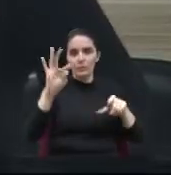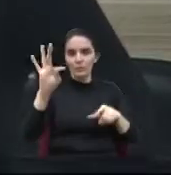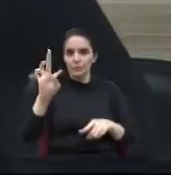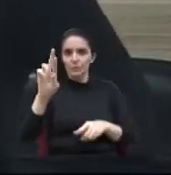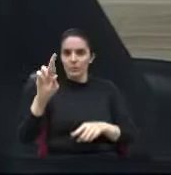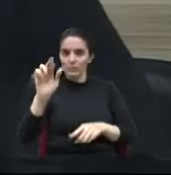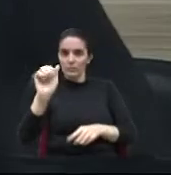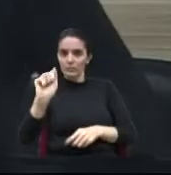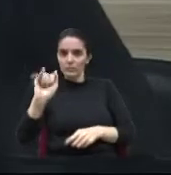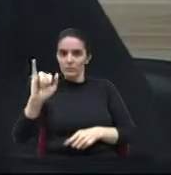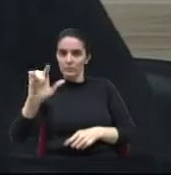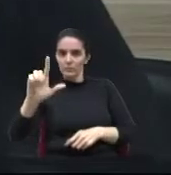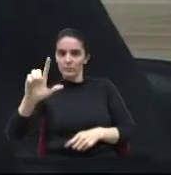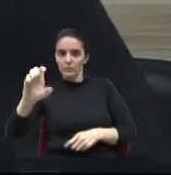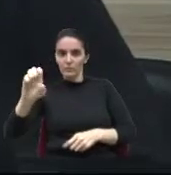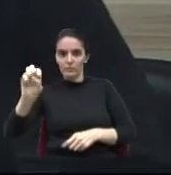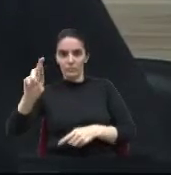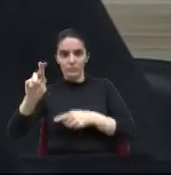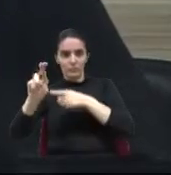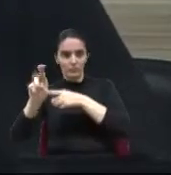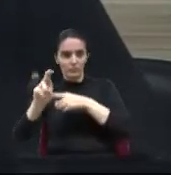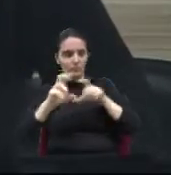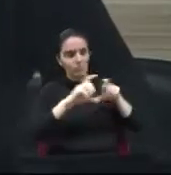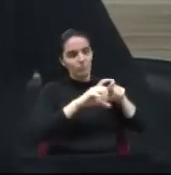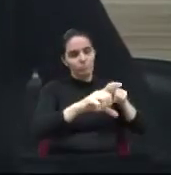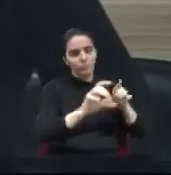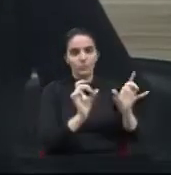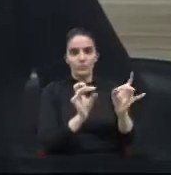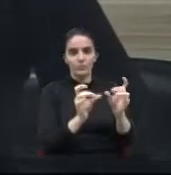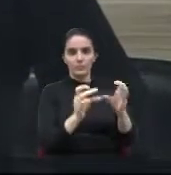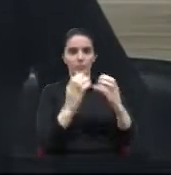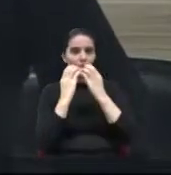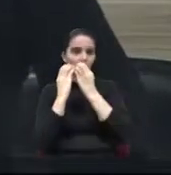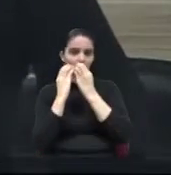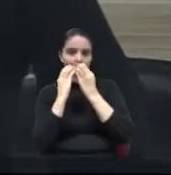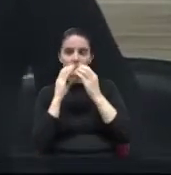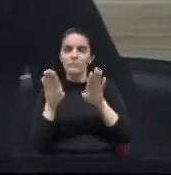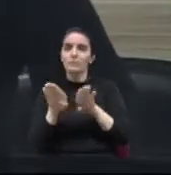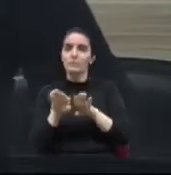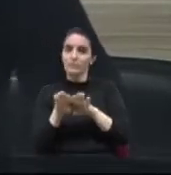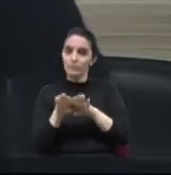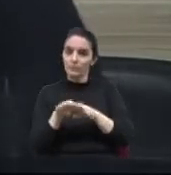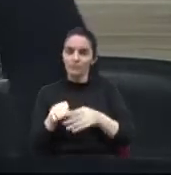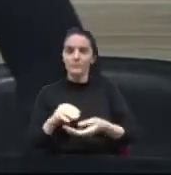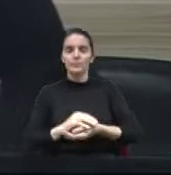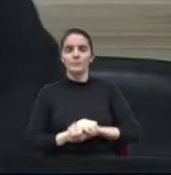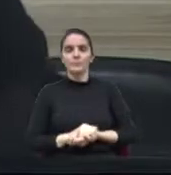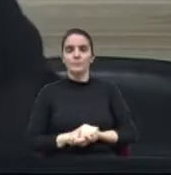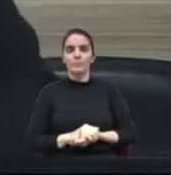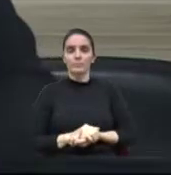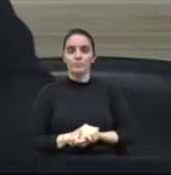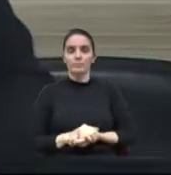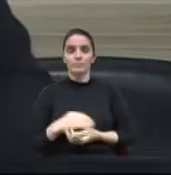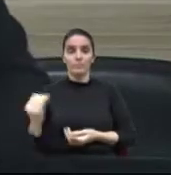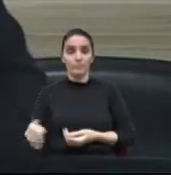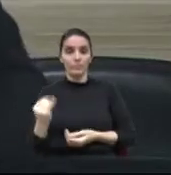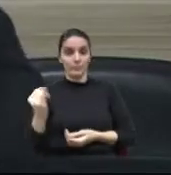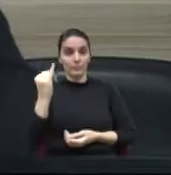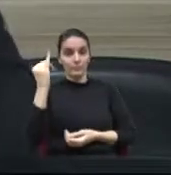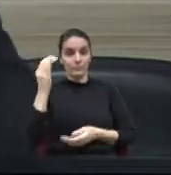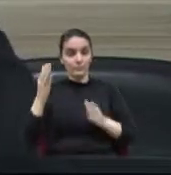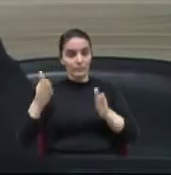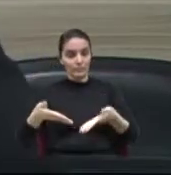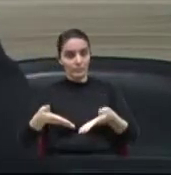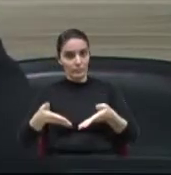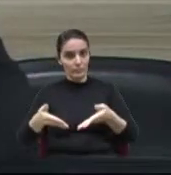que se tenha uma modernização na lei que também fala, que trata sobre trailers. A importância desse